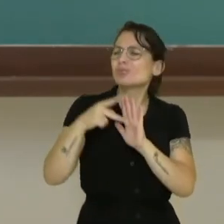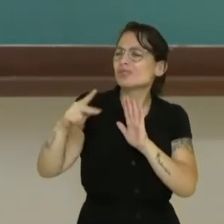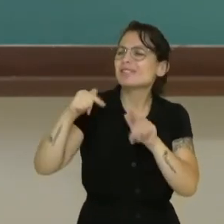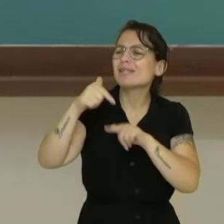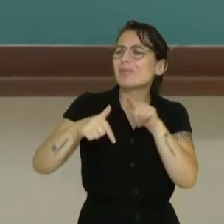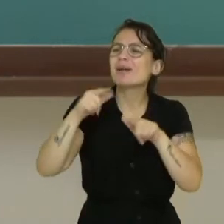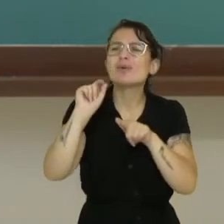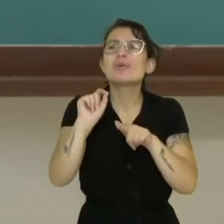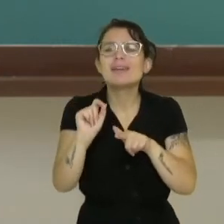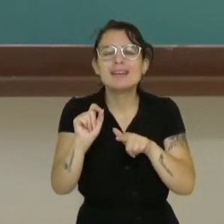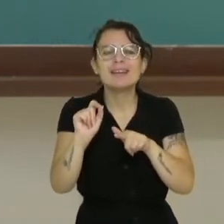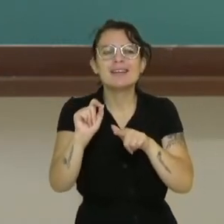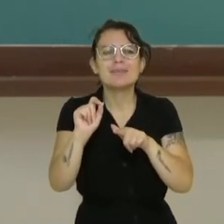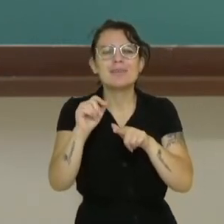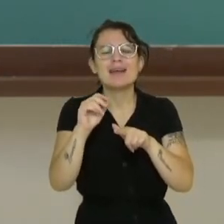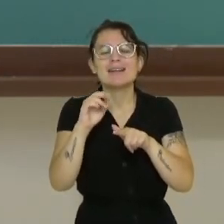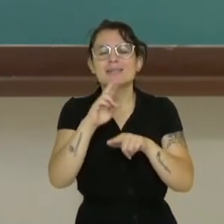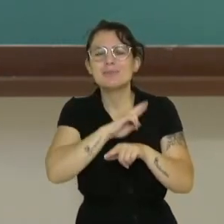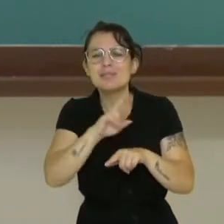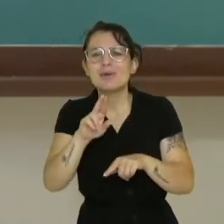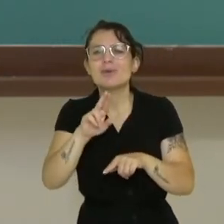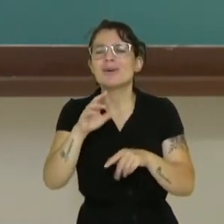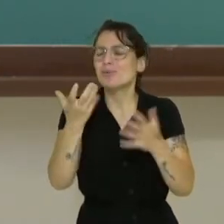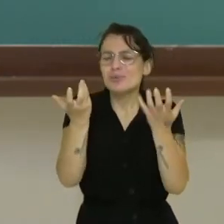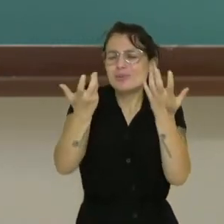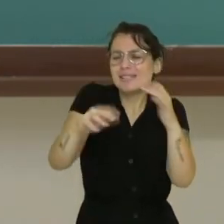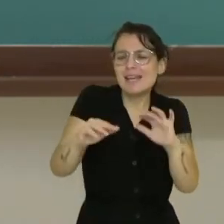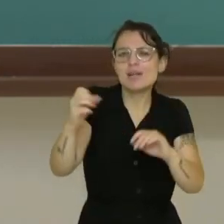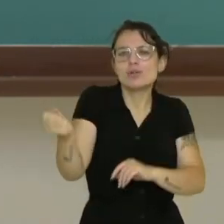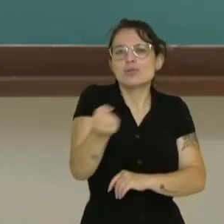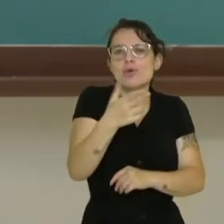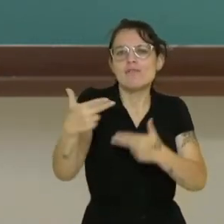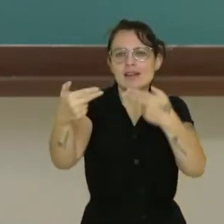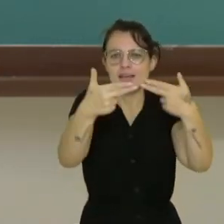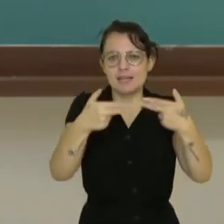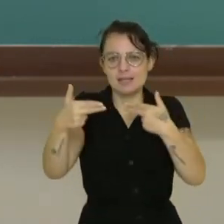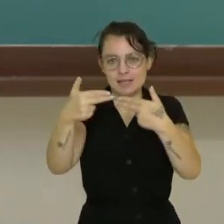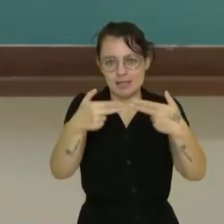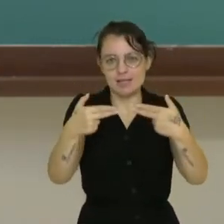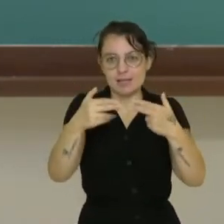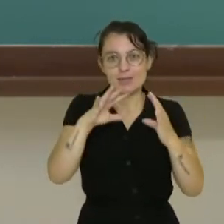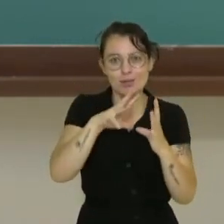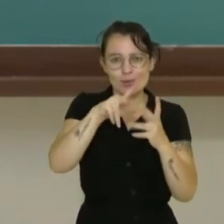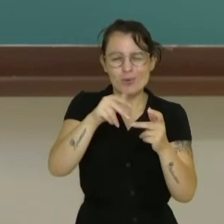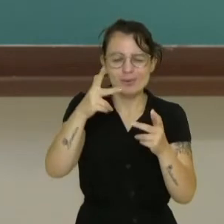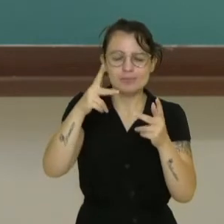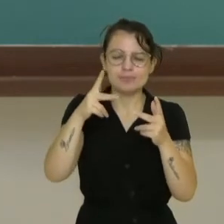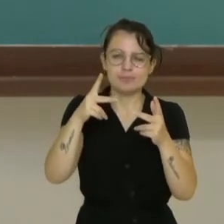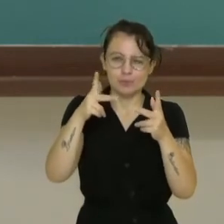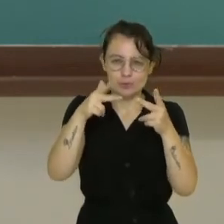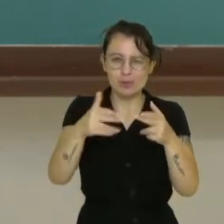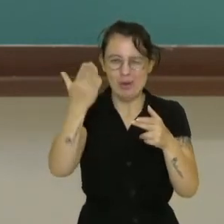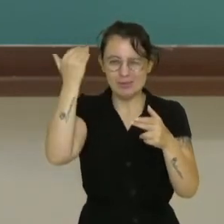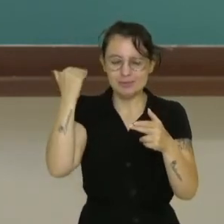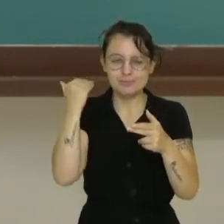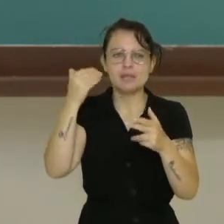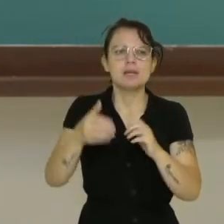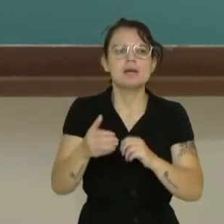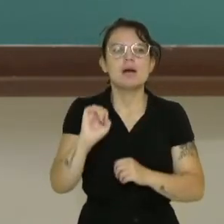de impedir que uma nova guerra, com o peso dos conflitos mundiais, volte a